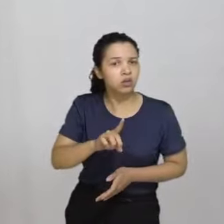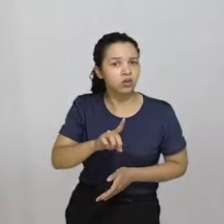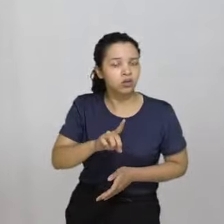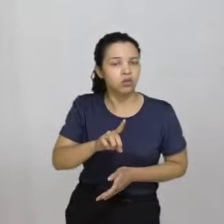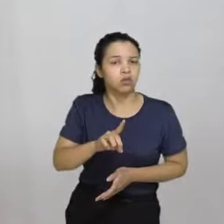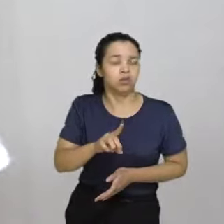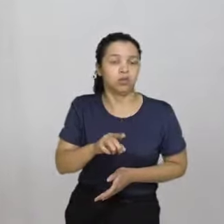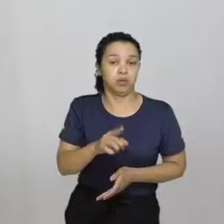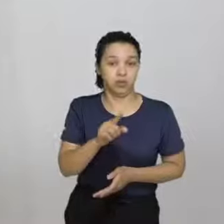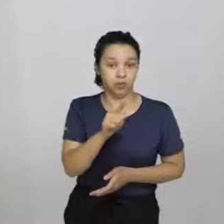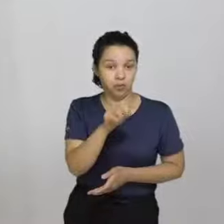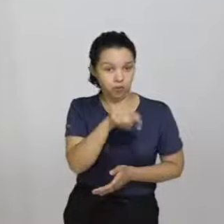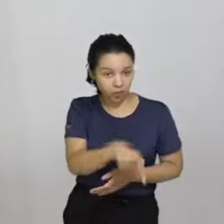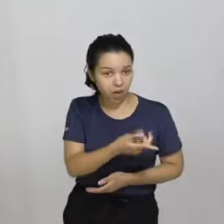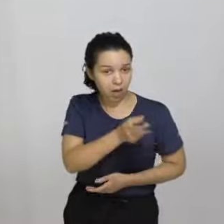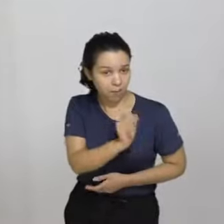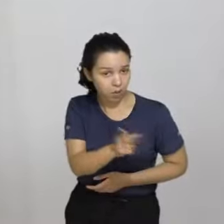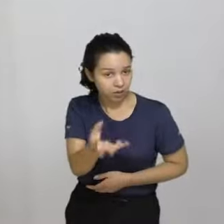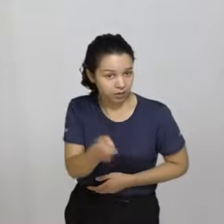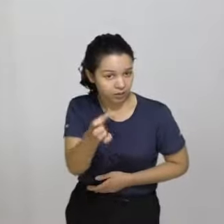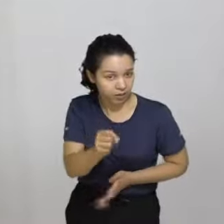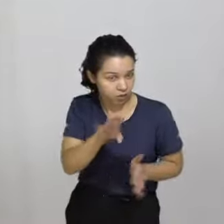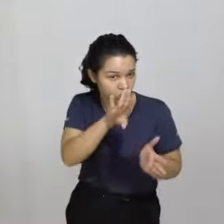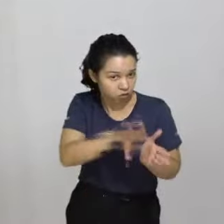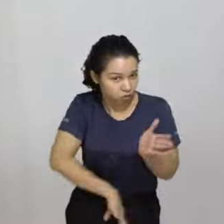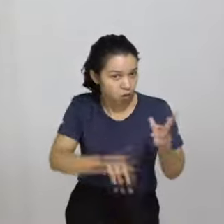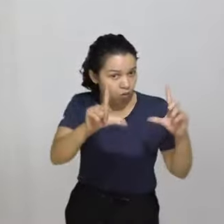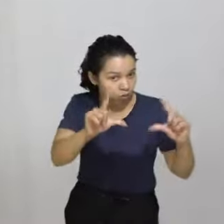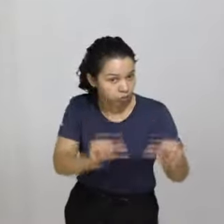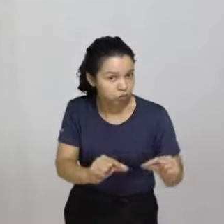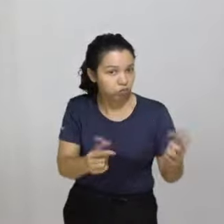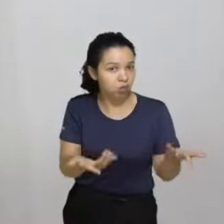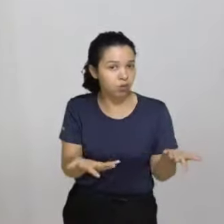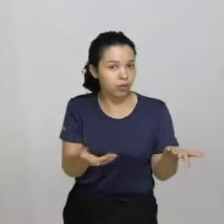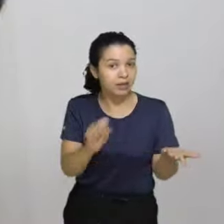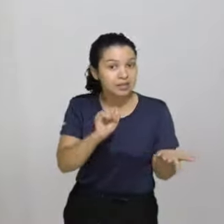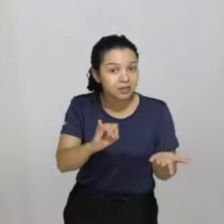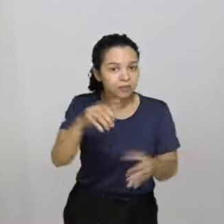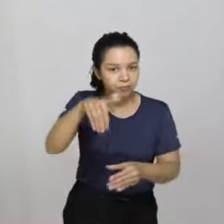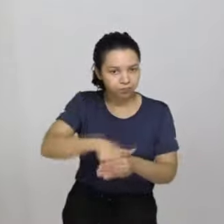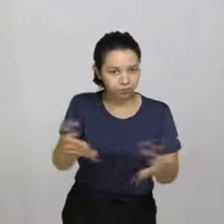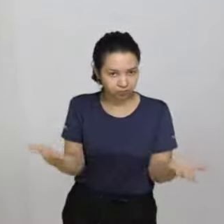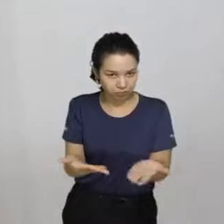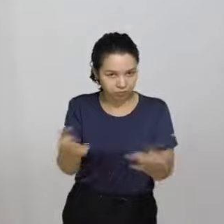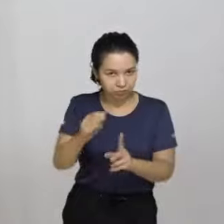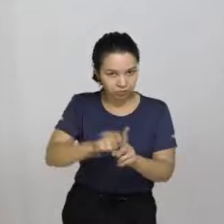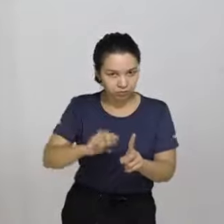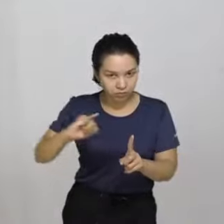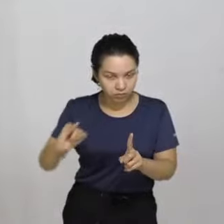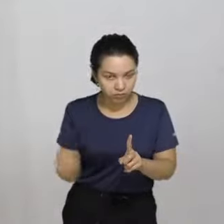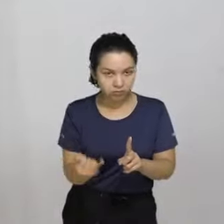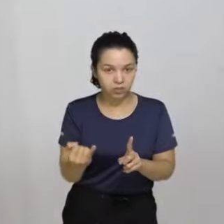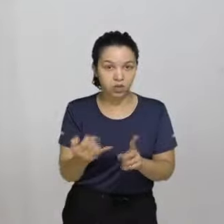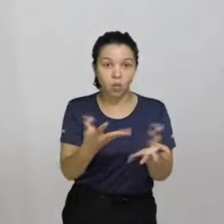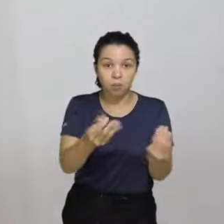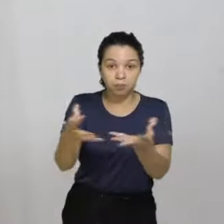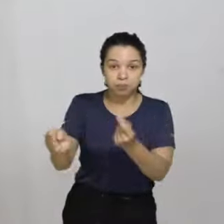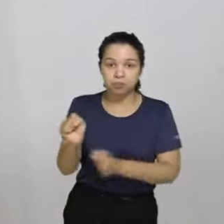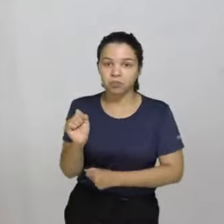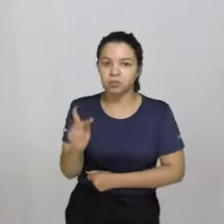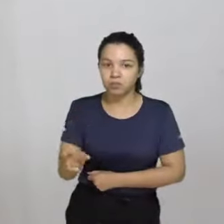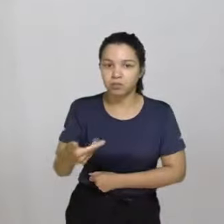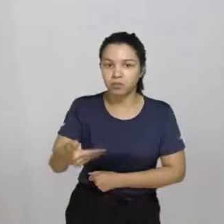dos 14%. Eu não consigo entender vocês. Se votar hoje aqui em janeiro, já tem muitos aposentados que